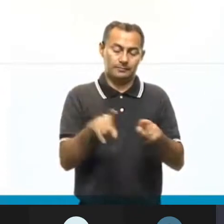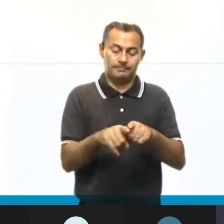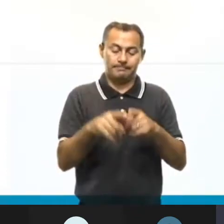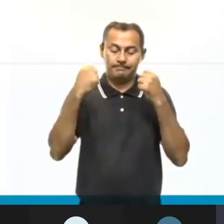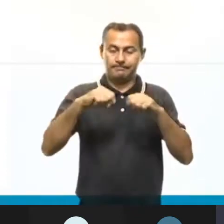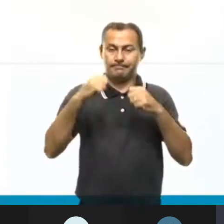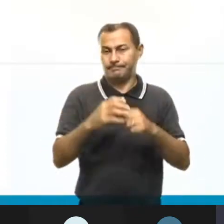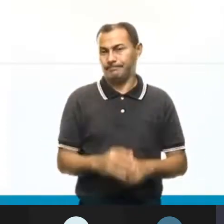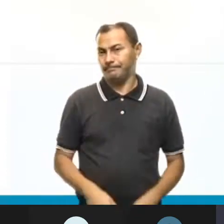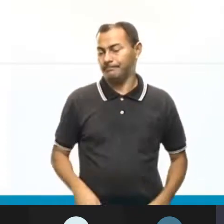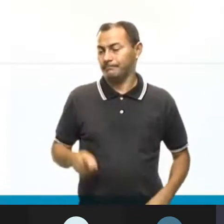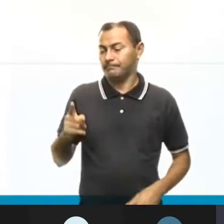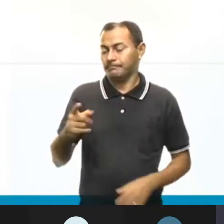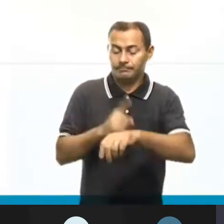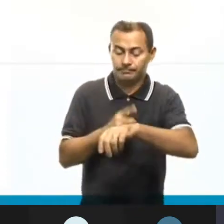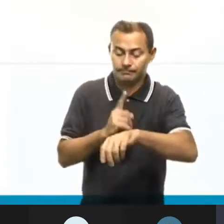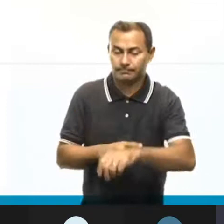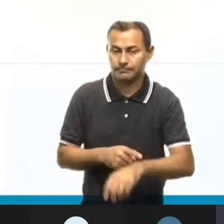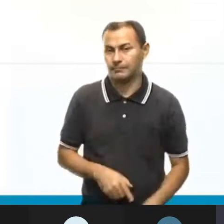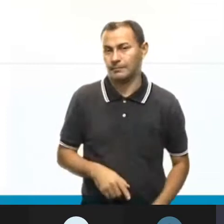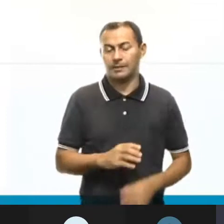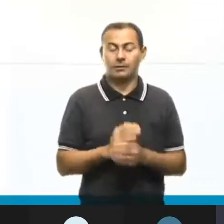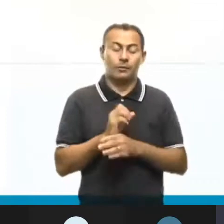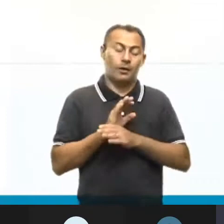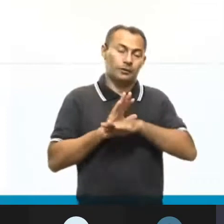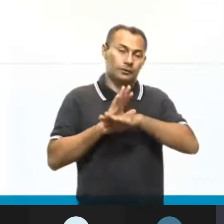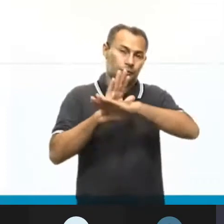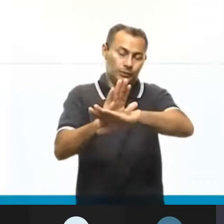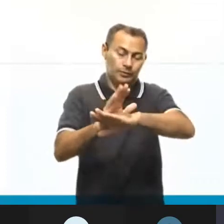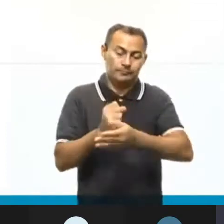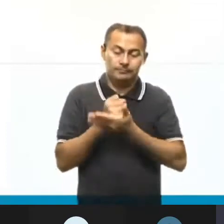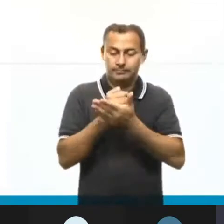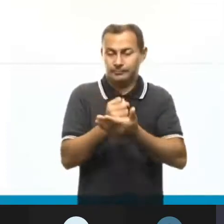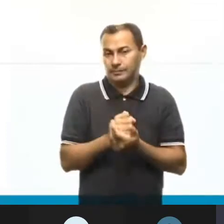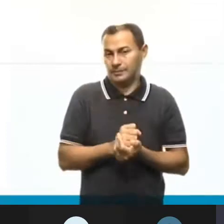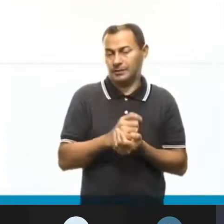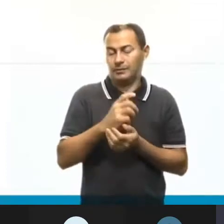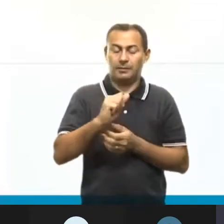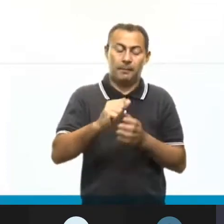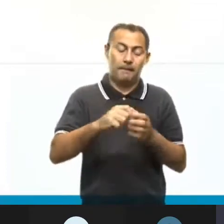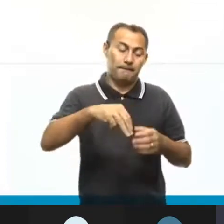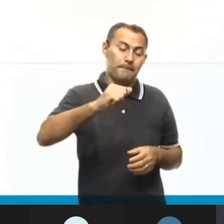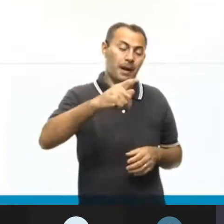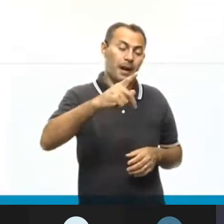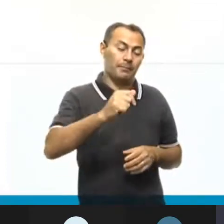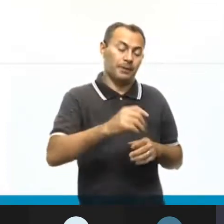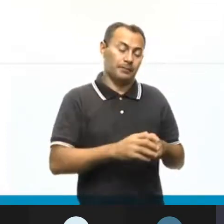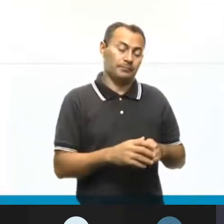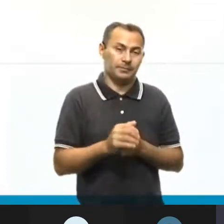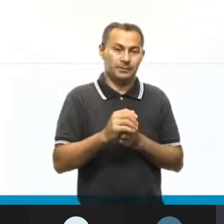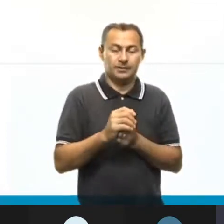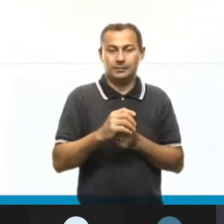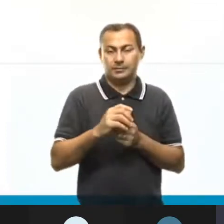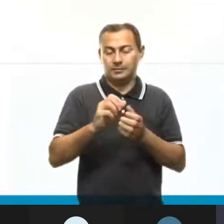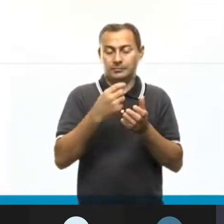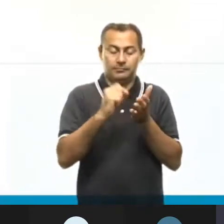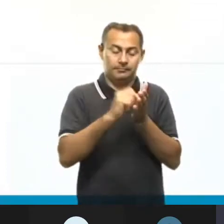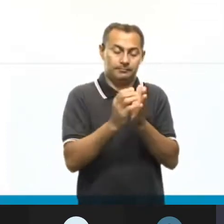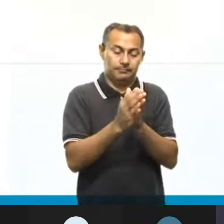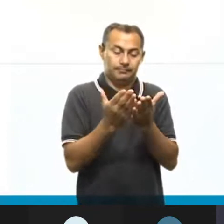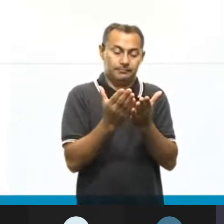vai precisar, para esse momento, do auxílio, né, aí de um atlas de anatomia. E nós vamos identificar